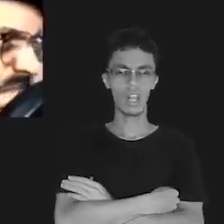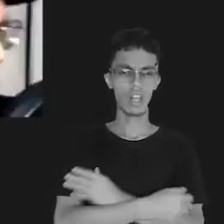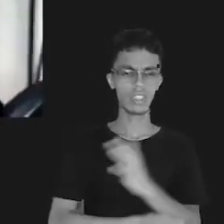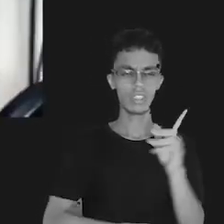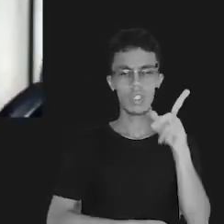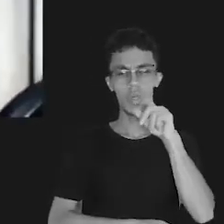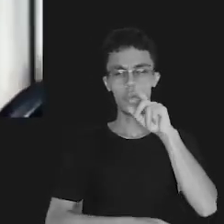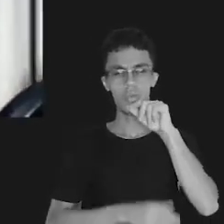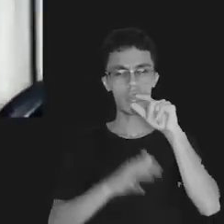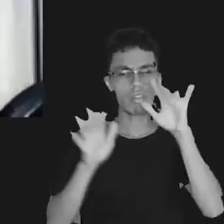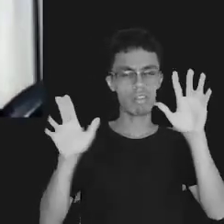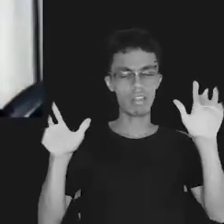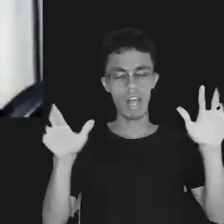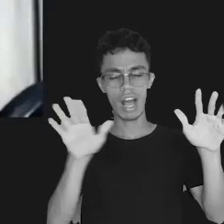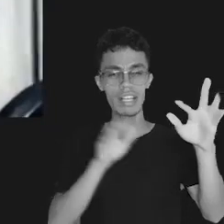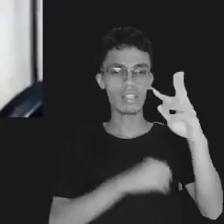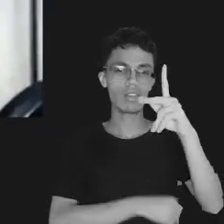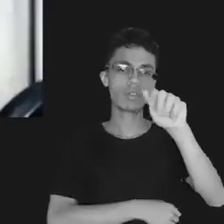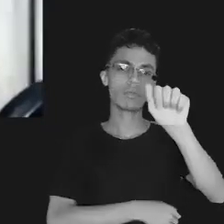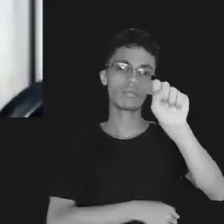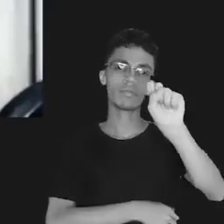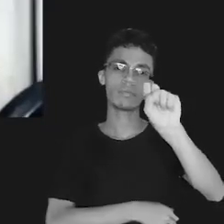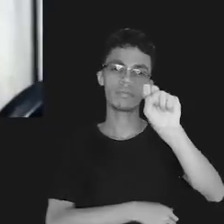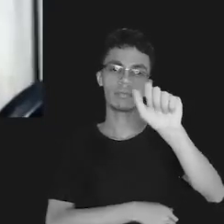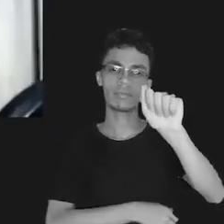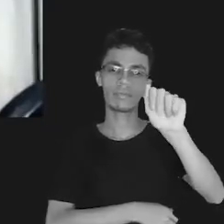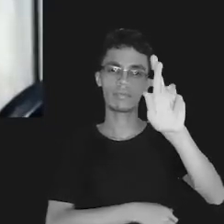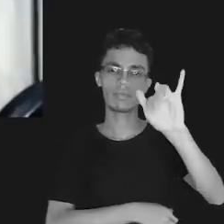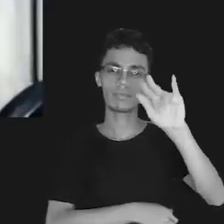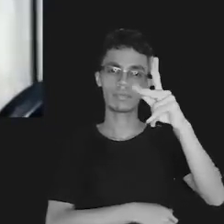agredir o passarinheiro, que faz o possível para esquivar-se.